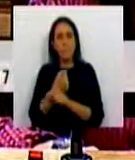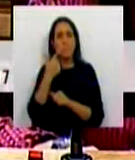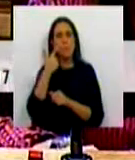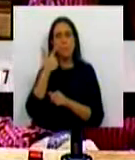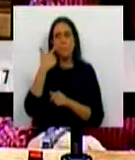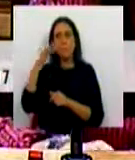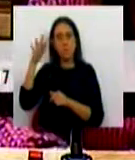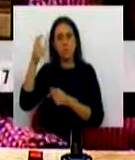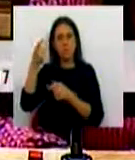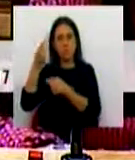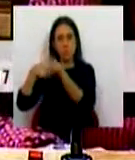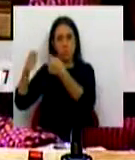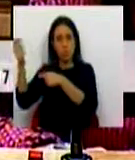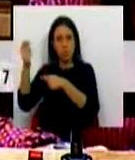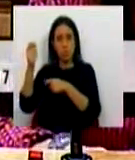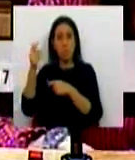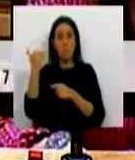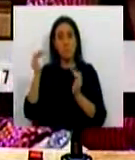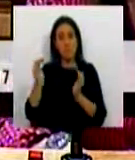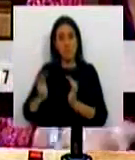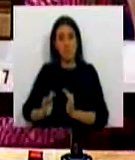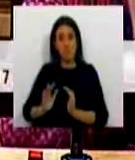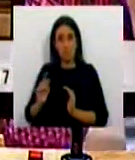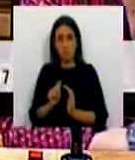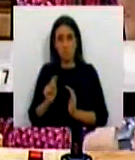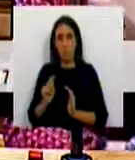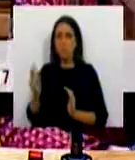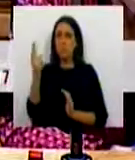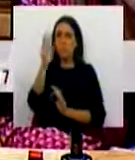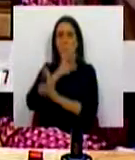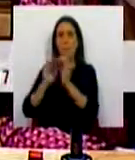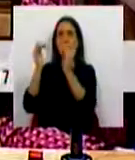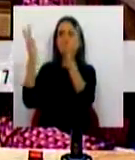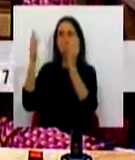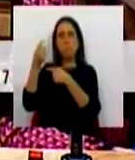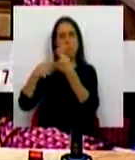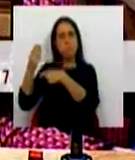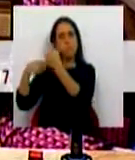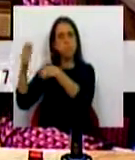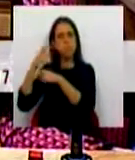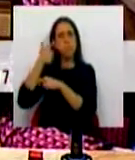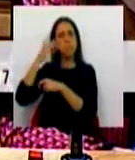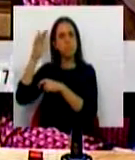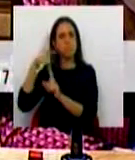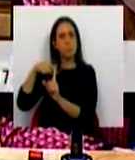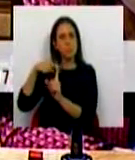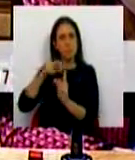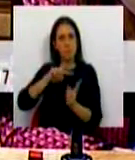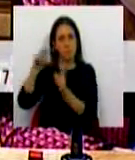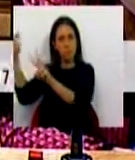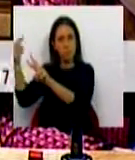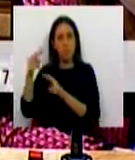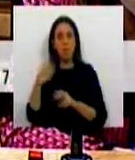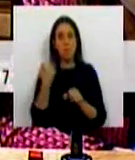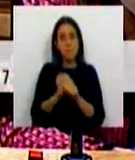das exportações para fora da União Europeia tem uma variação positiva. As exportações de bens e serviços estão a bater